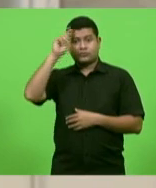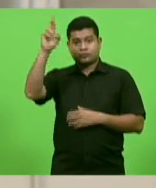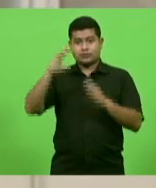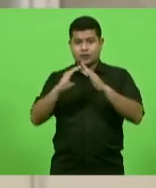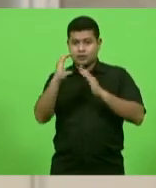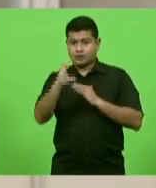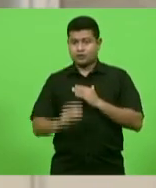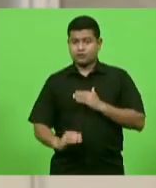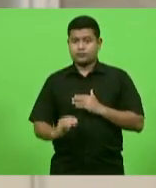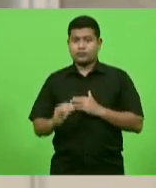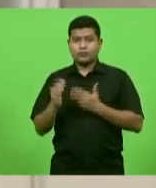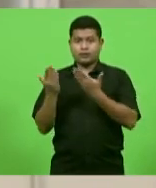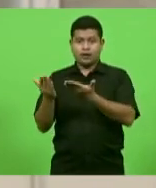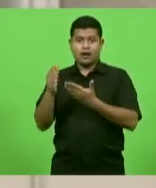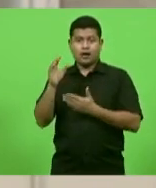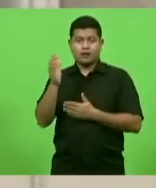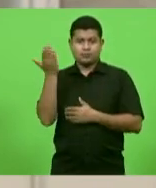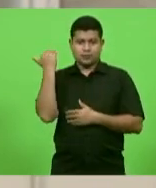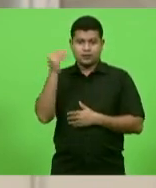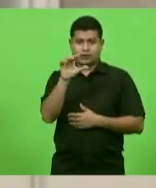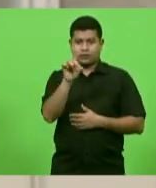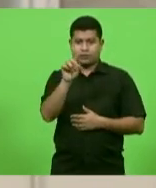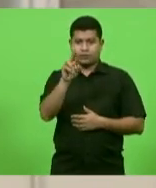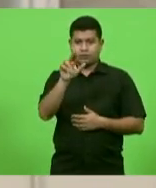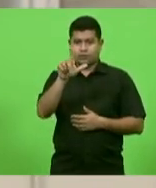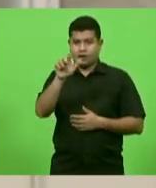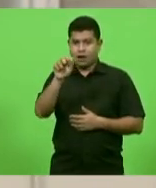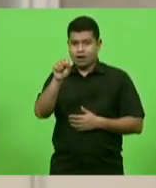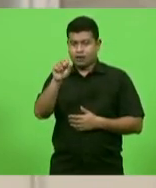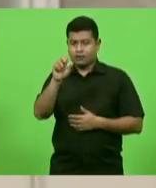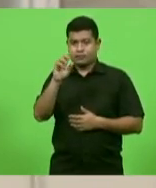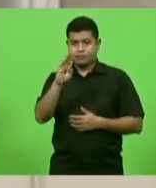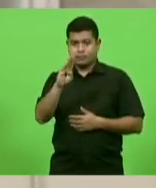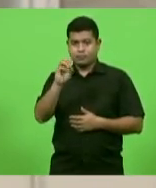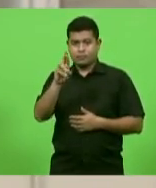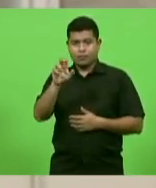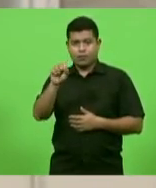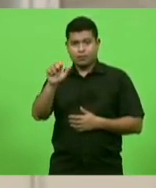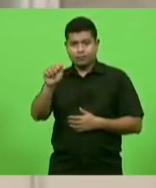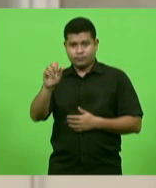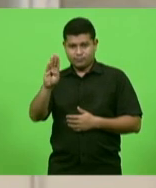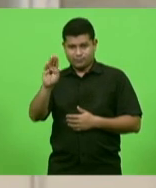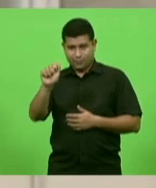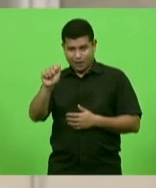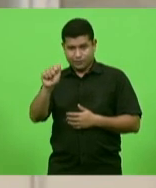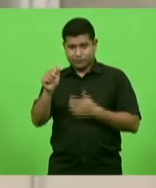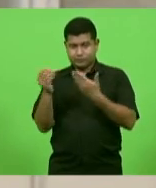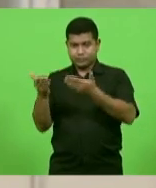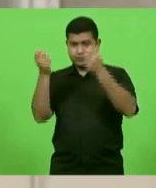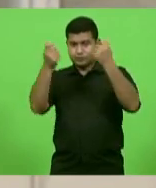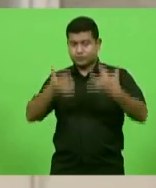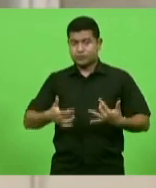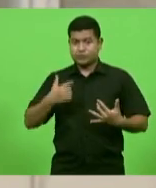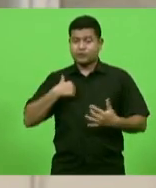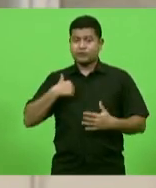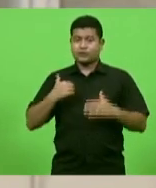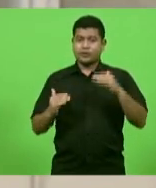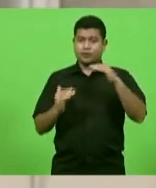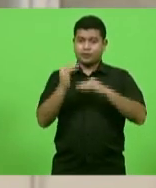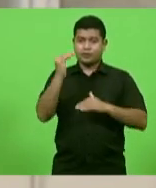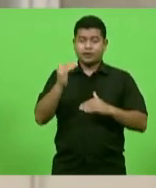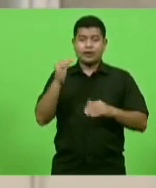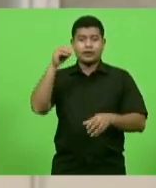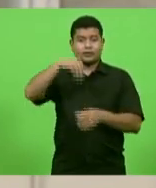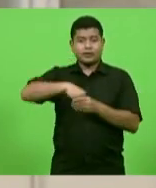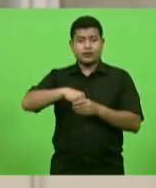Douglas borba assim declarou em seu depoimento "havia uma divergência interna